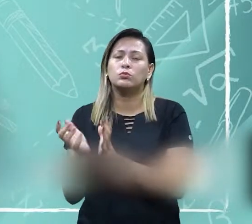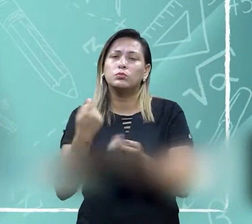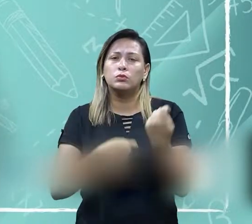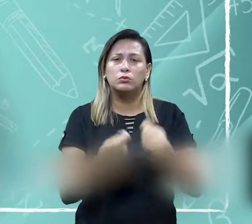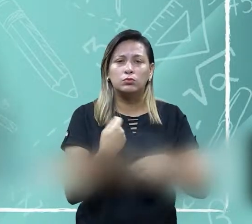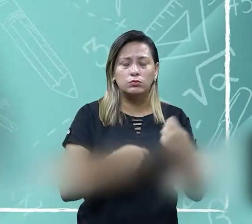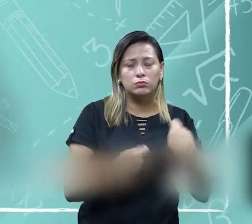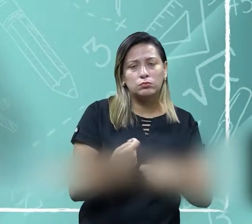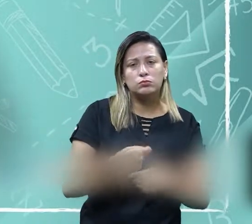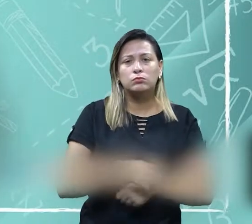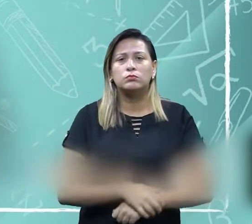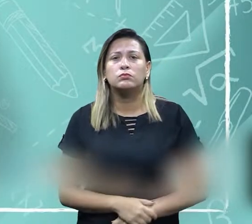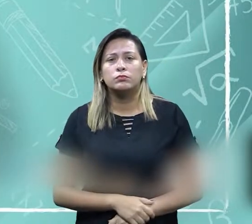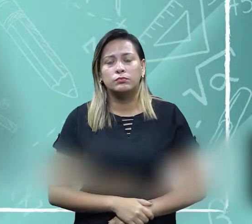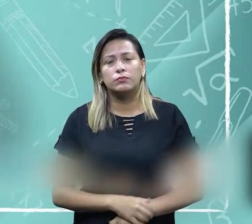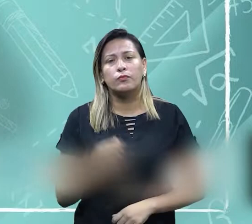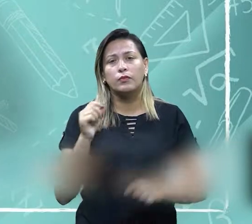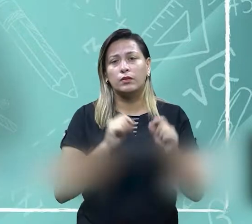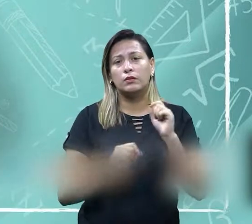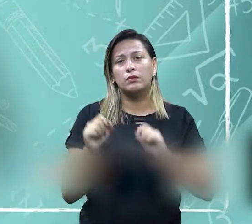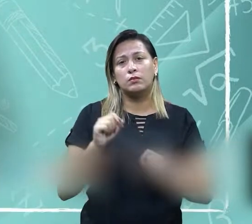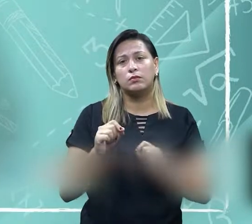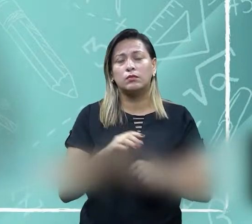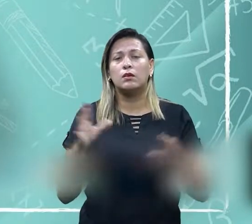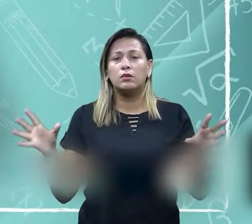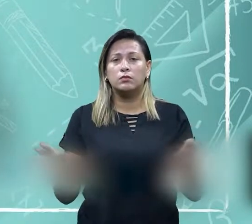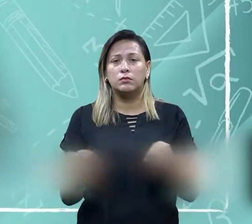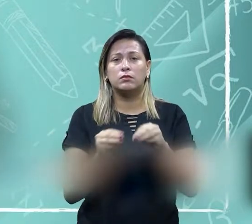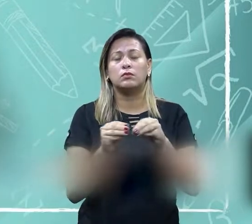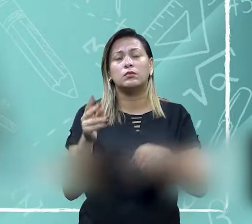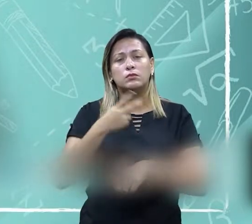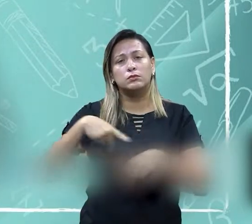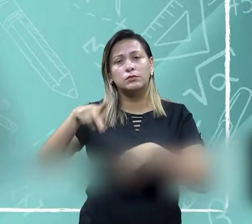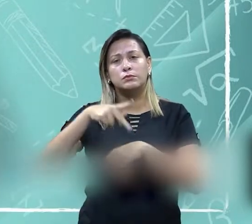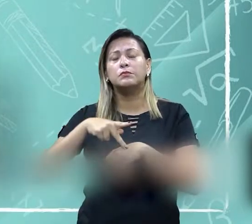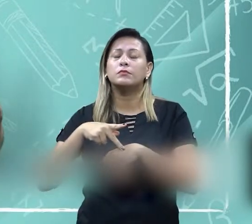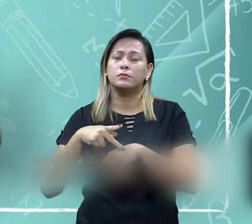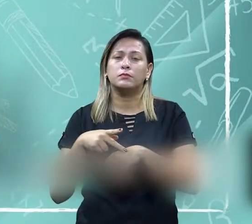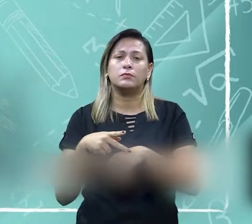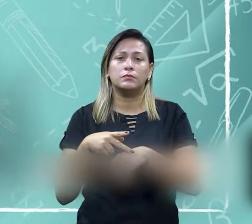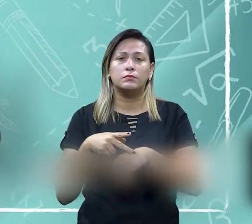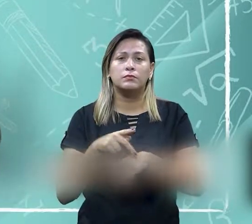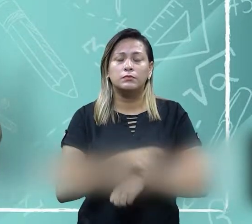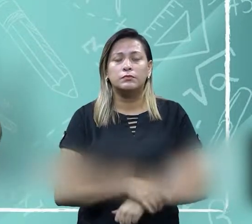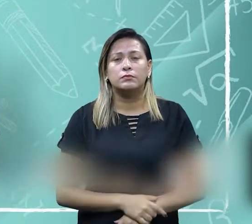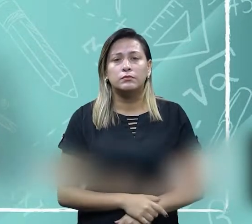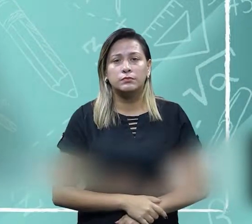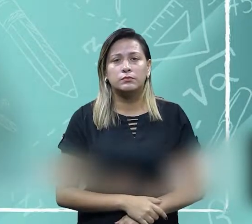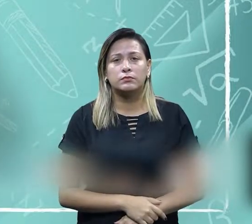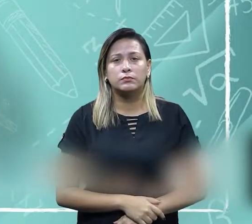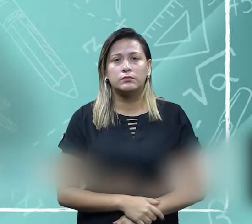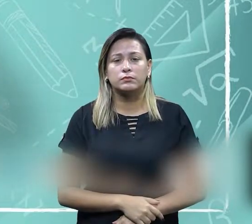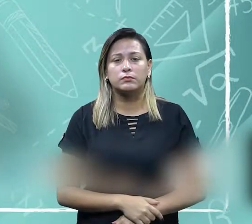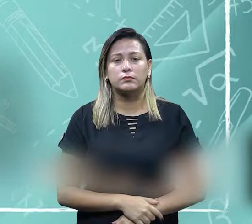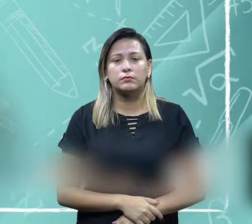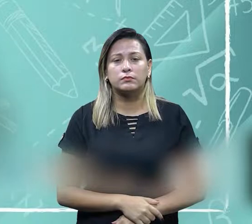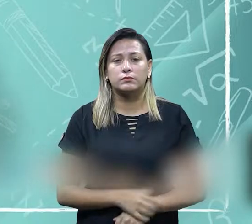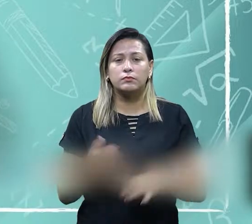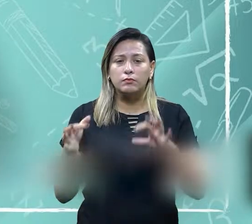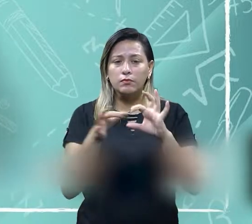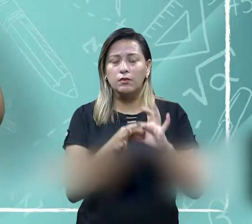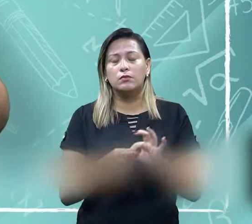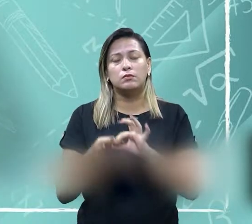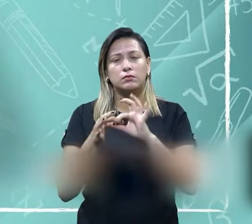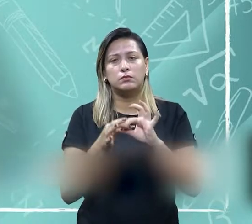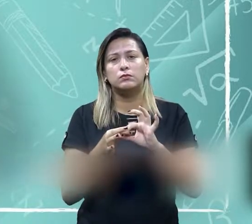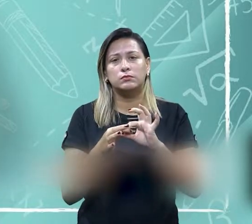é exatamente essa integração de mais países, geralmente ligados a uma questão